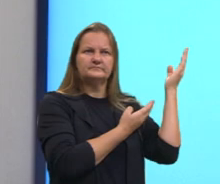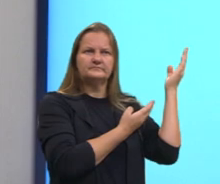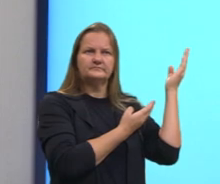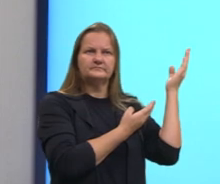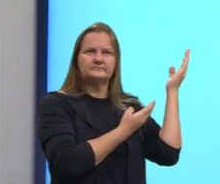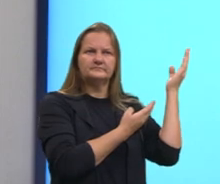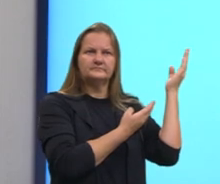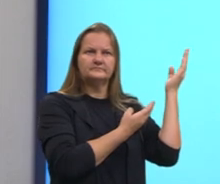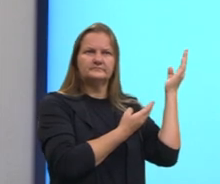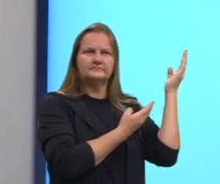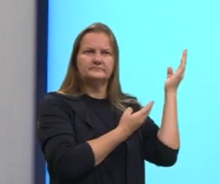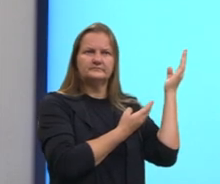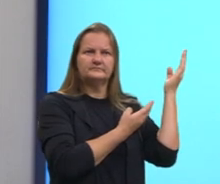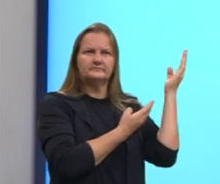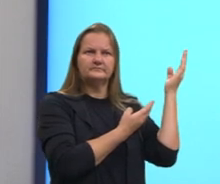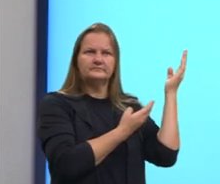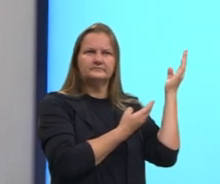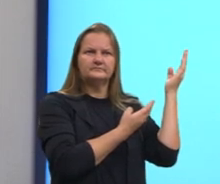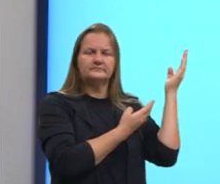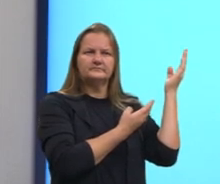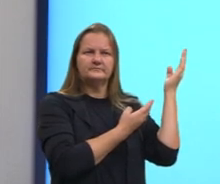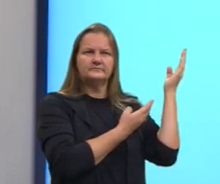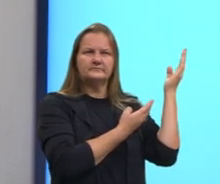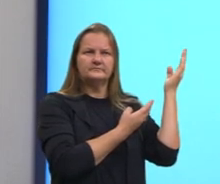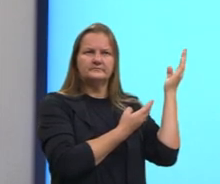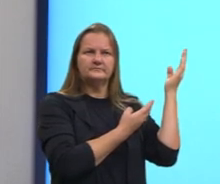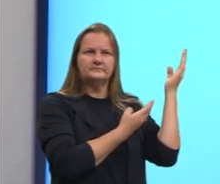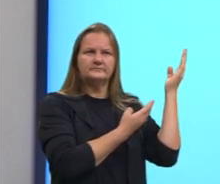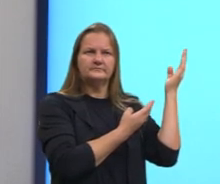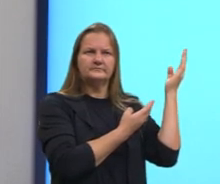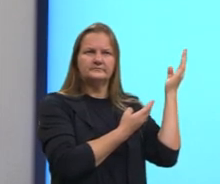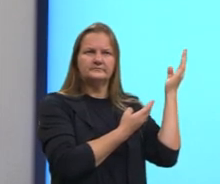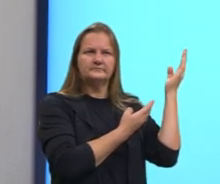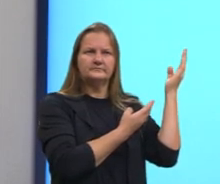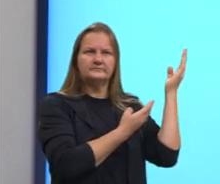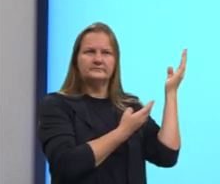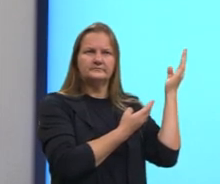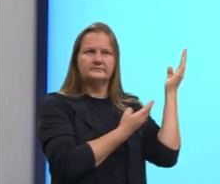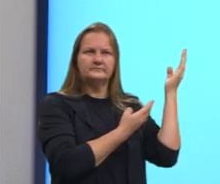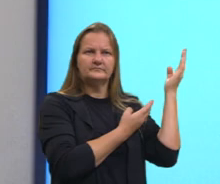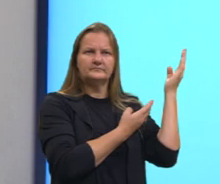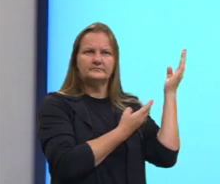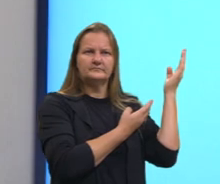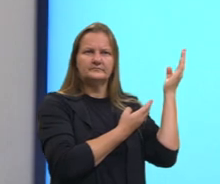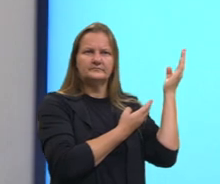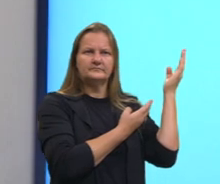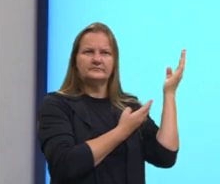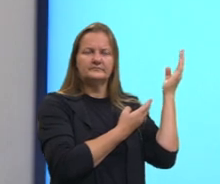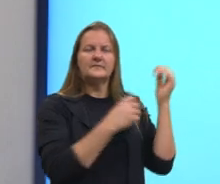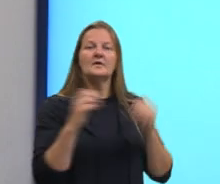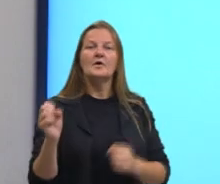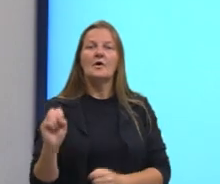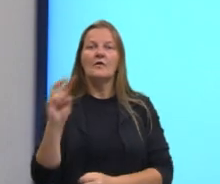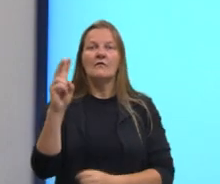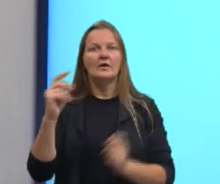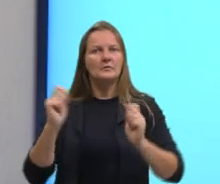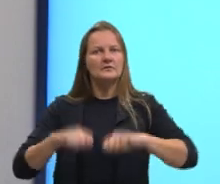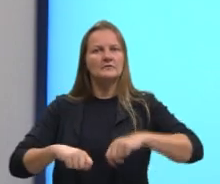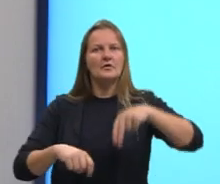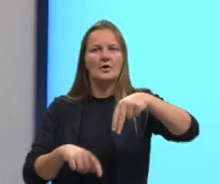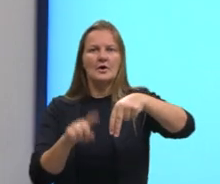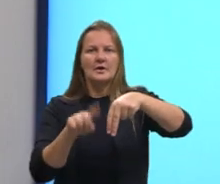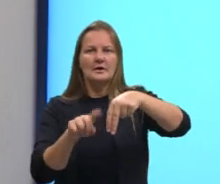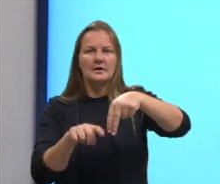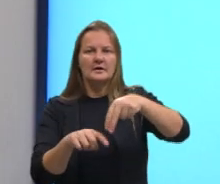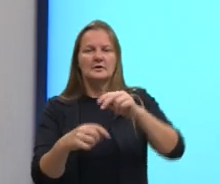pertence aos naturais tal que x = 2 m ao quadrado menos 1 e valores possíveis DN